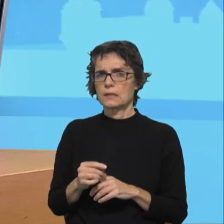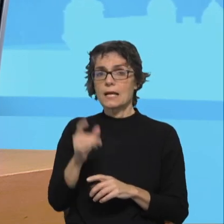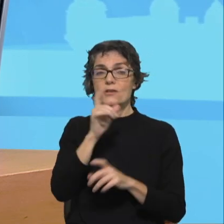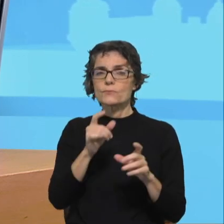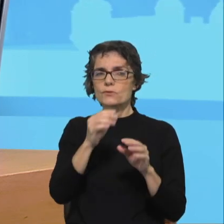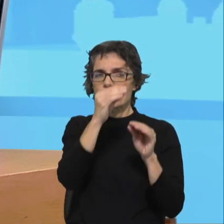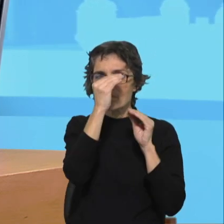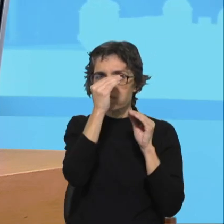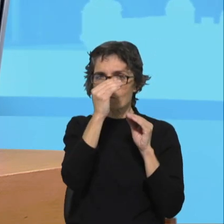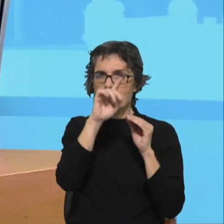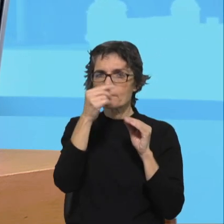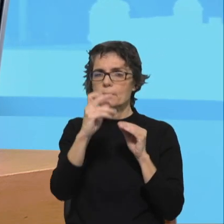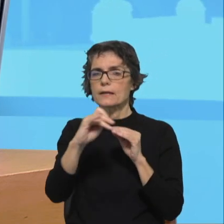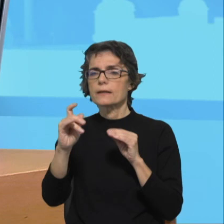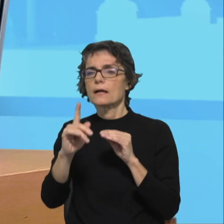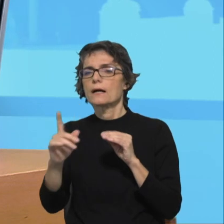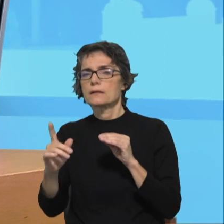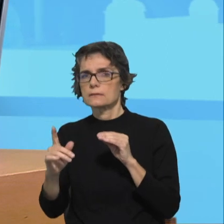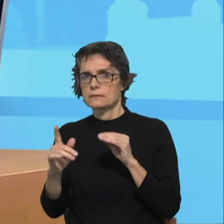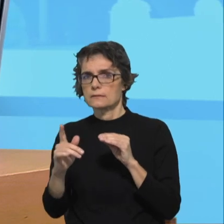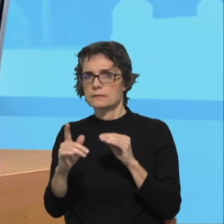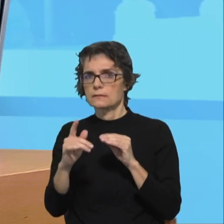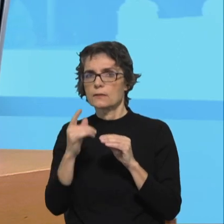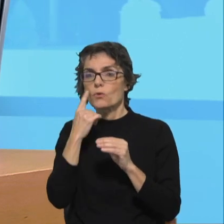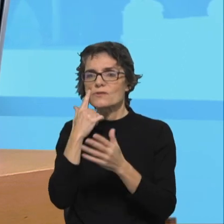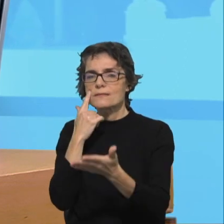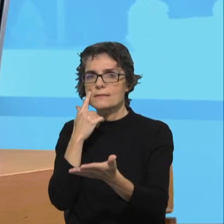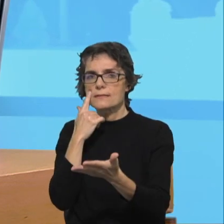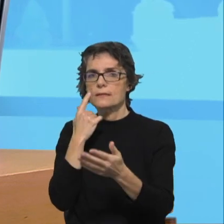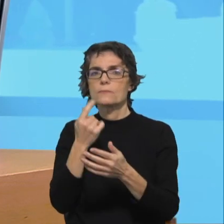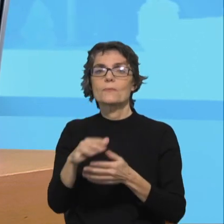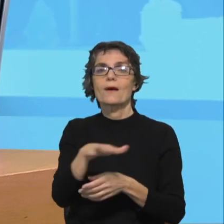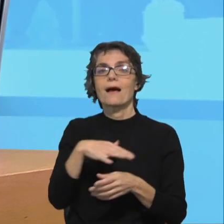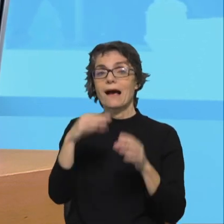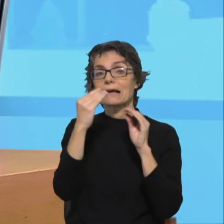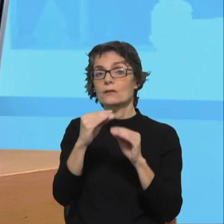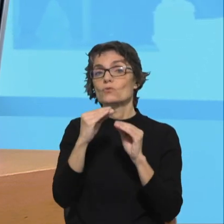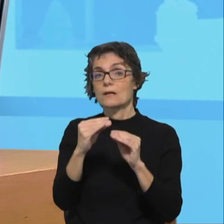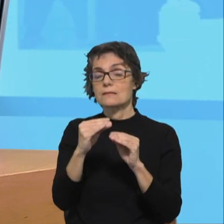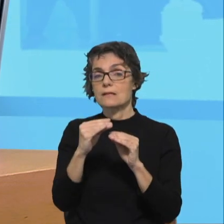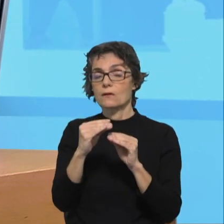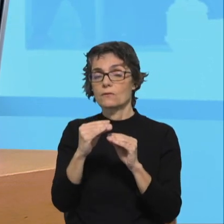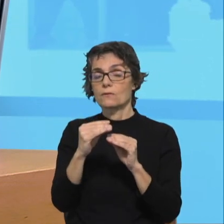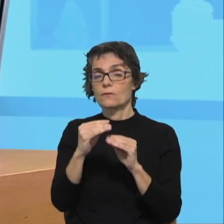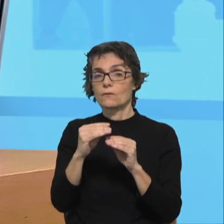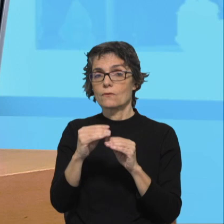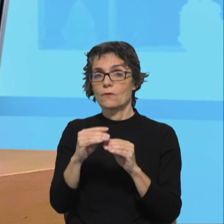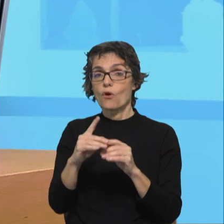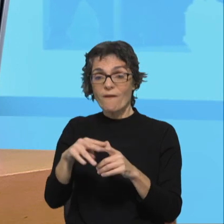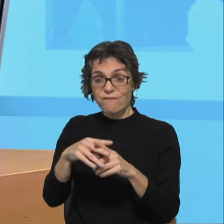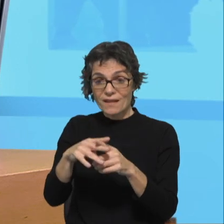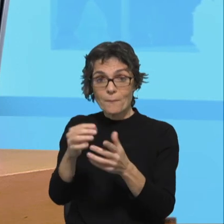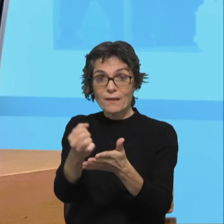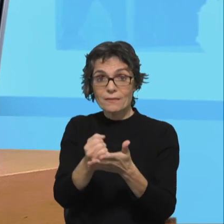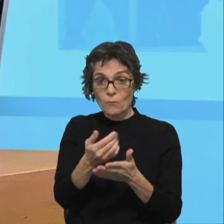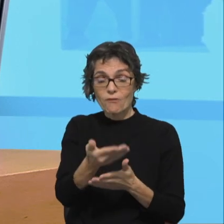Outro aspecto que se alienta à mensagem é, no campo da educação, saber usar estes instrumentos e usá-los